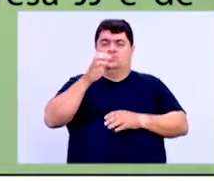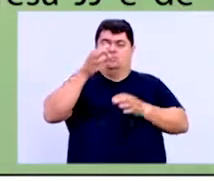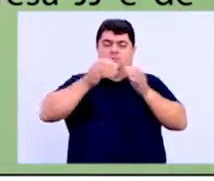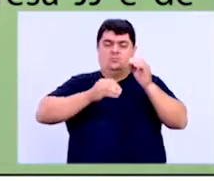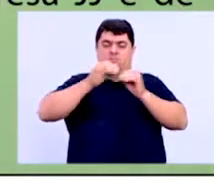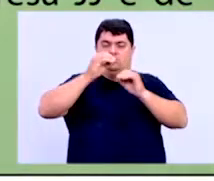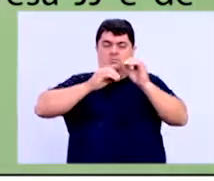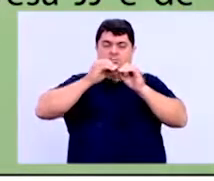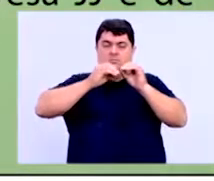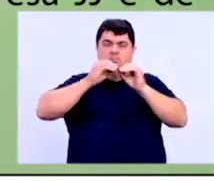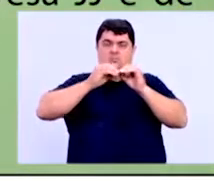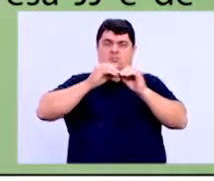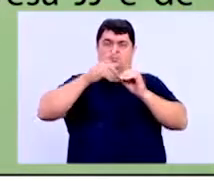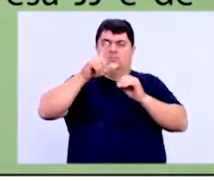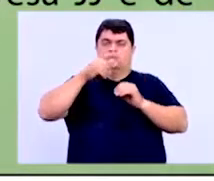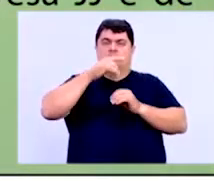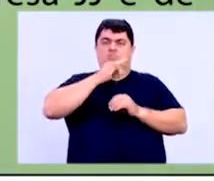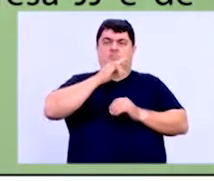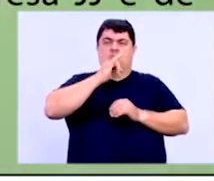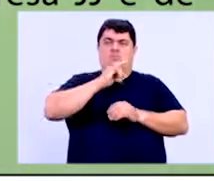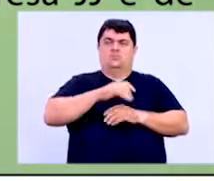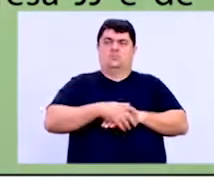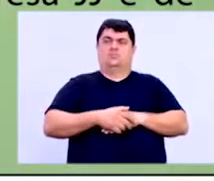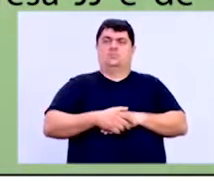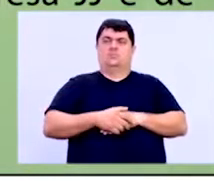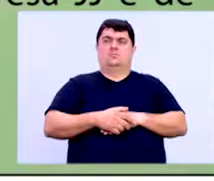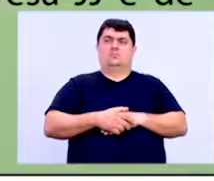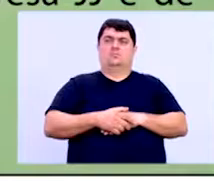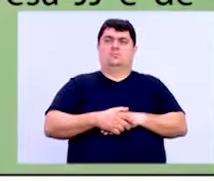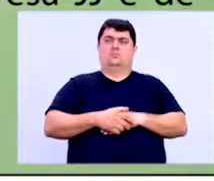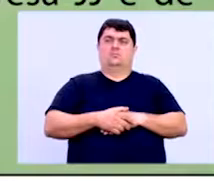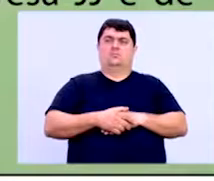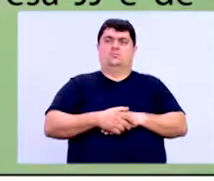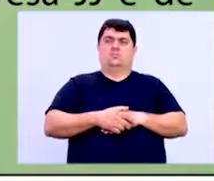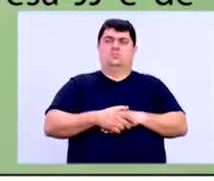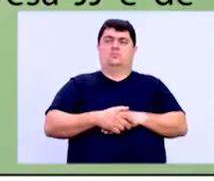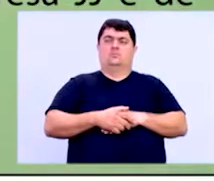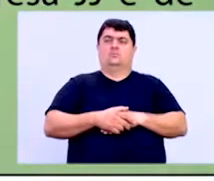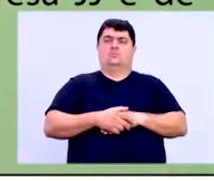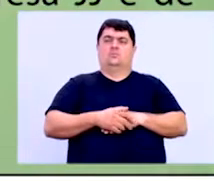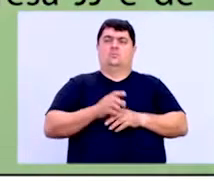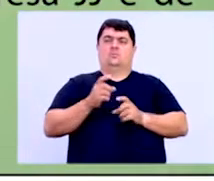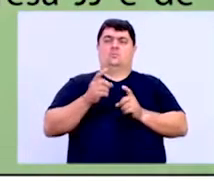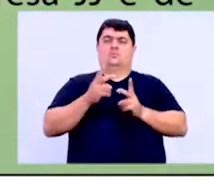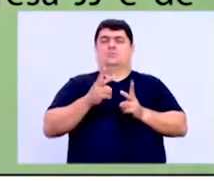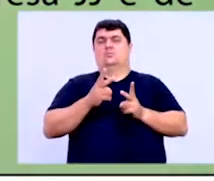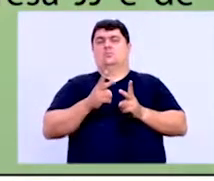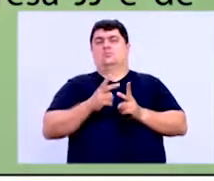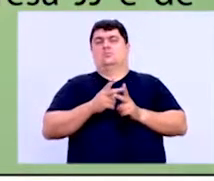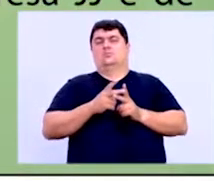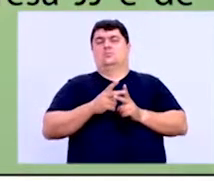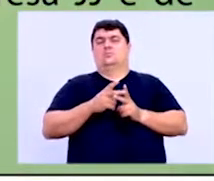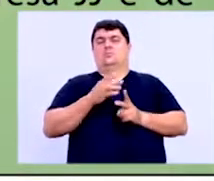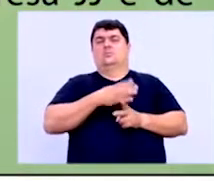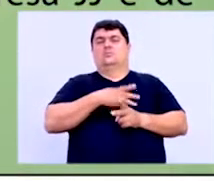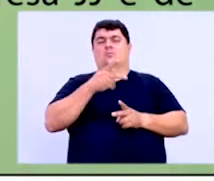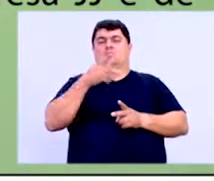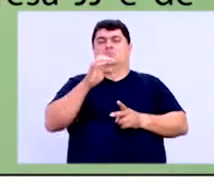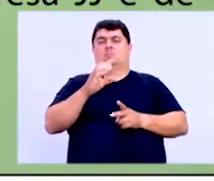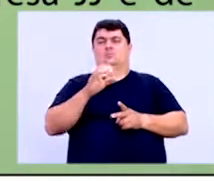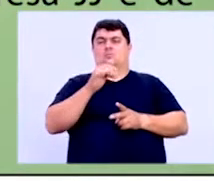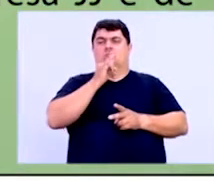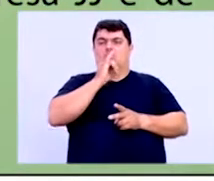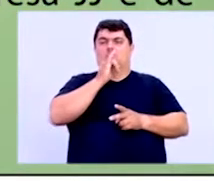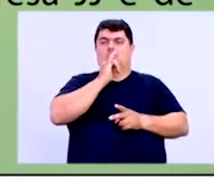Professor, dá outro exemplo aí pra gente. Claro que eu dou. Vendia, nossa PEC é de